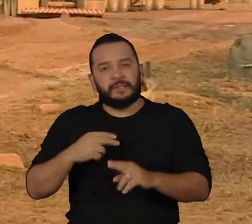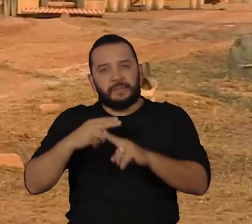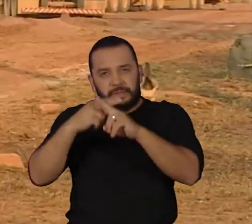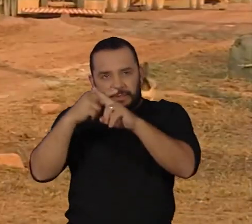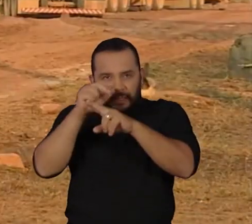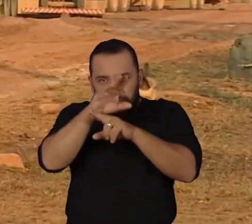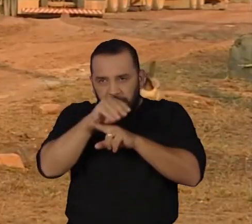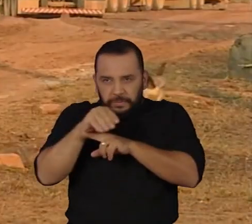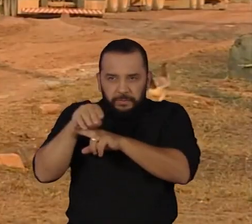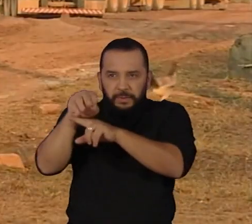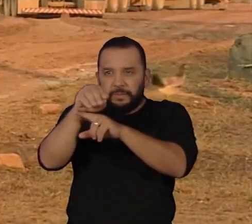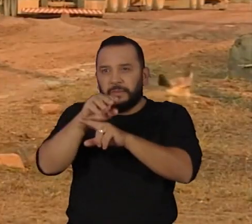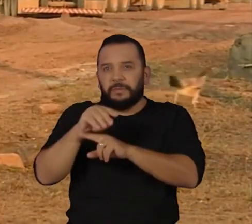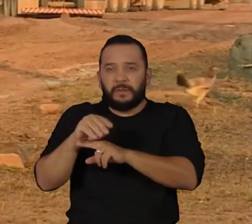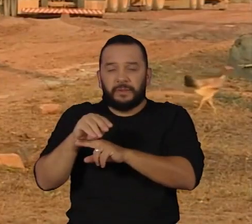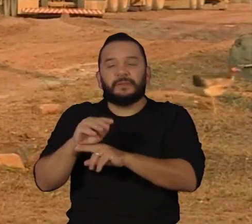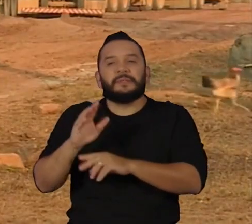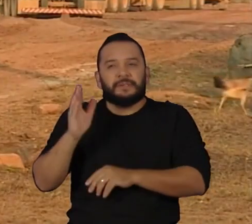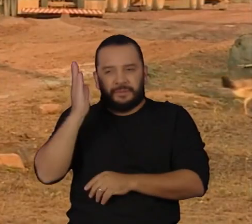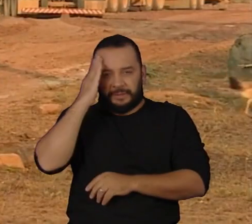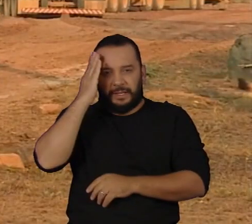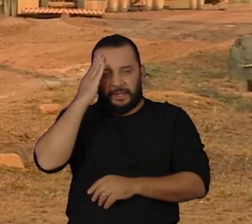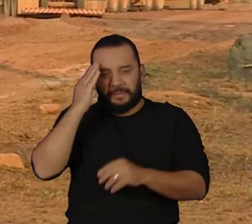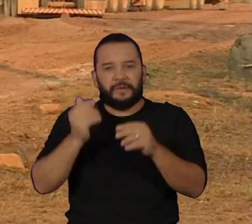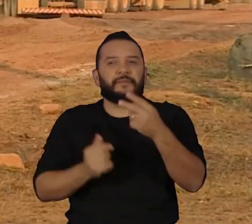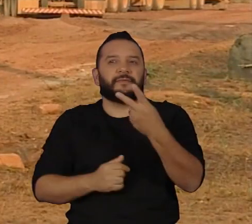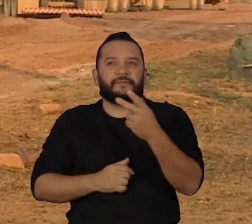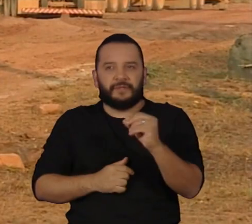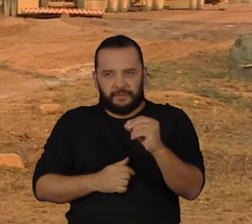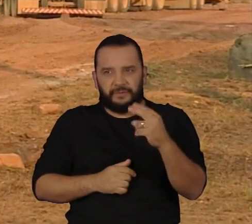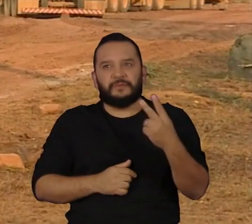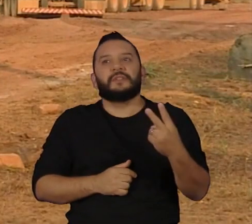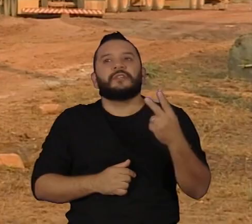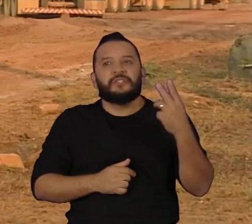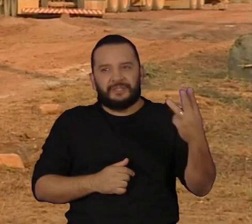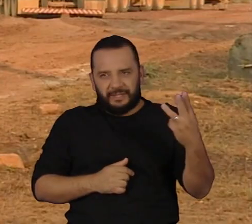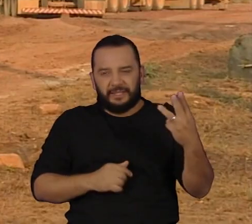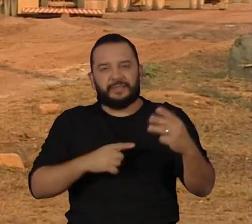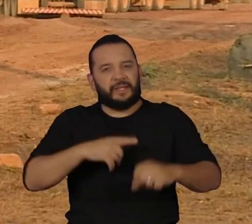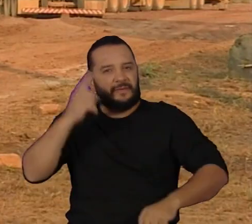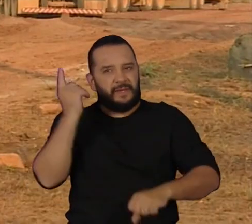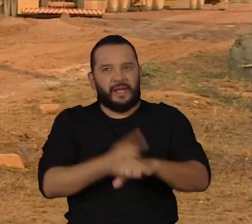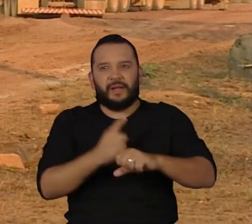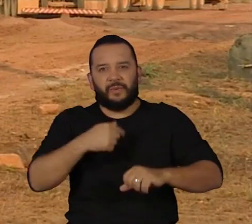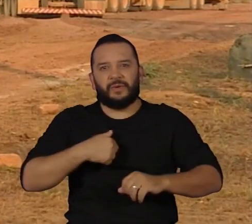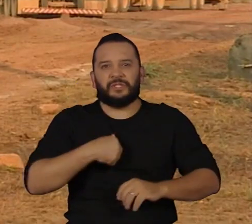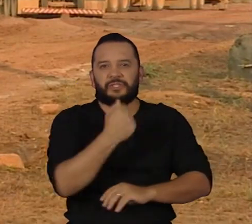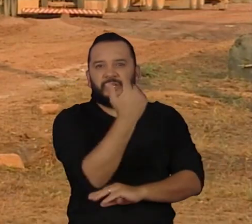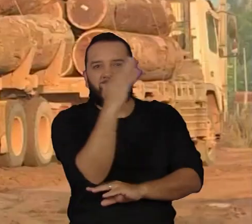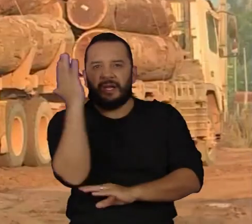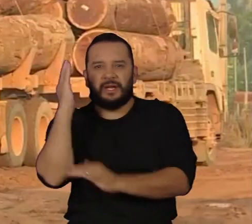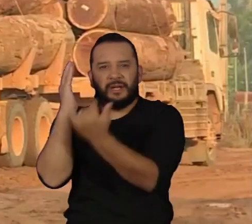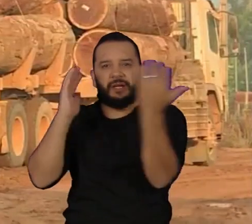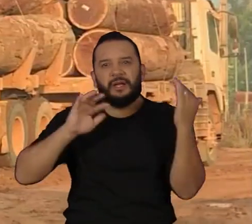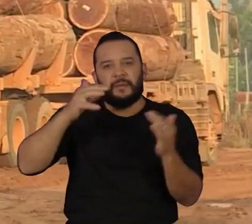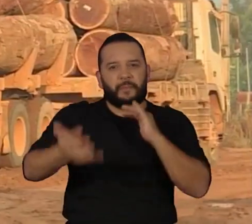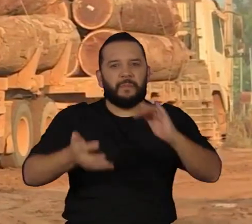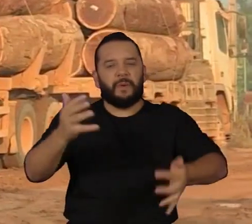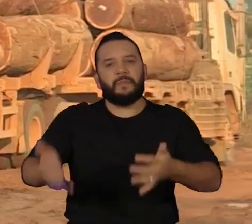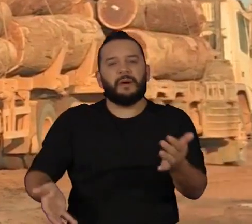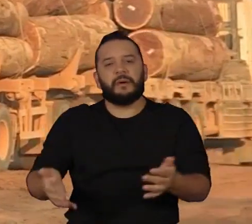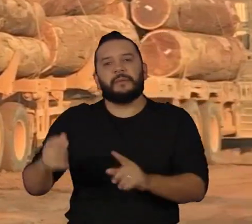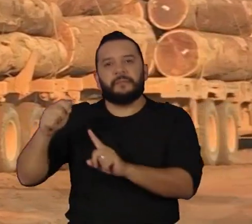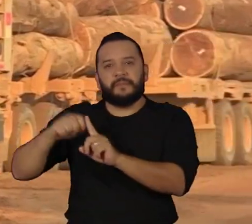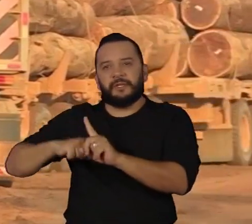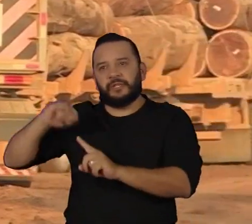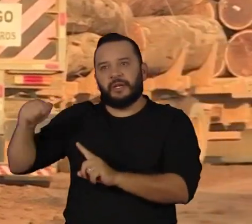para tirar de 2023 uma das maiores áreas desmatadas de janeiro a abril em 16